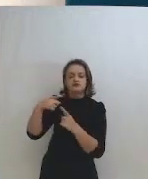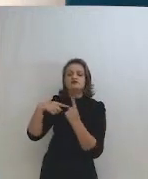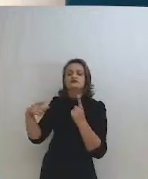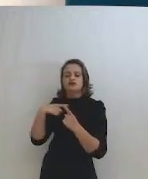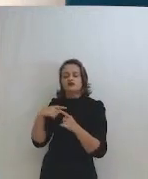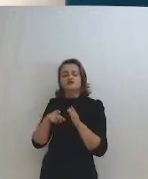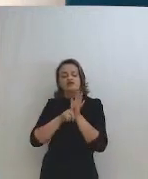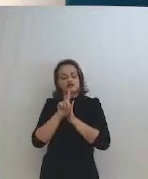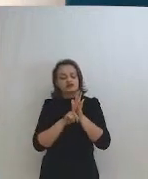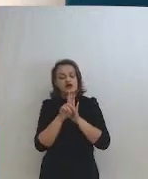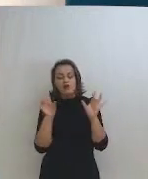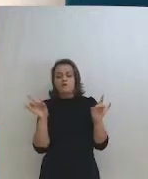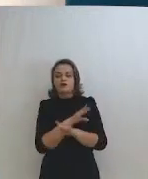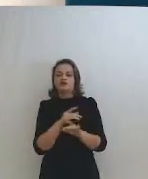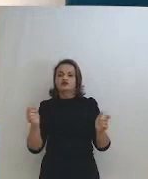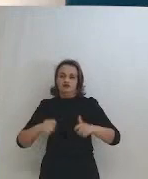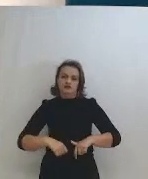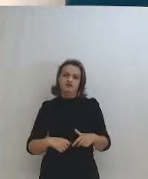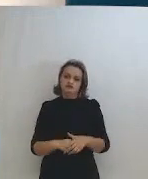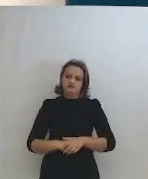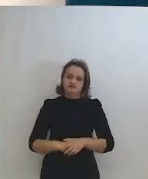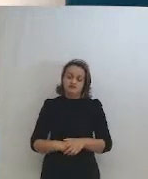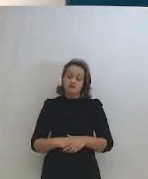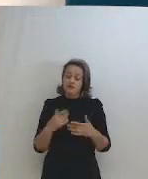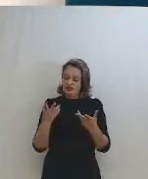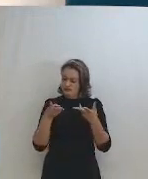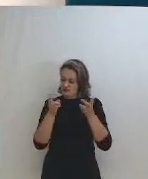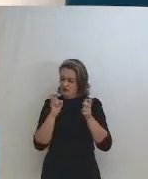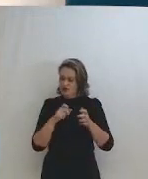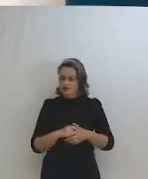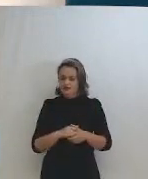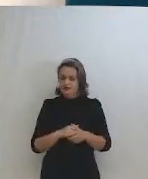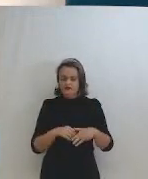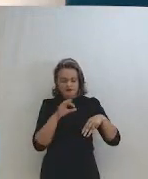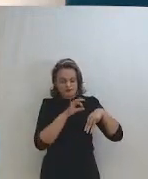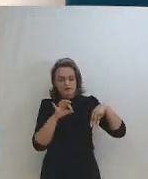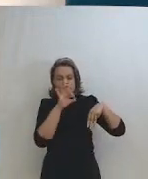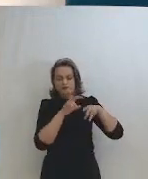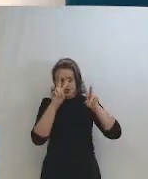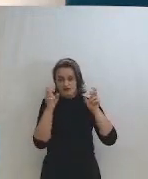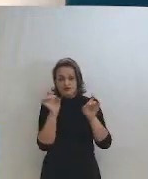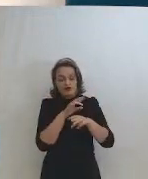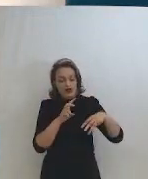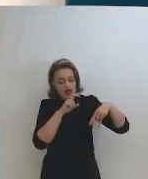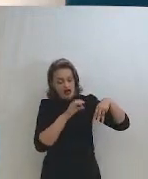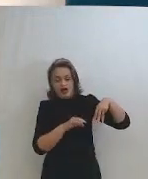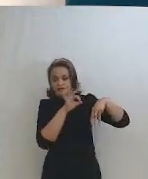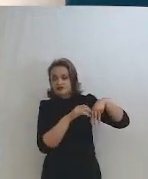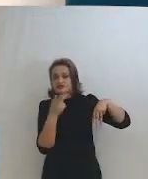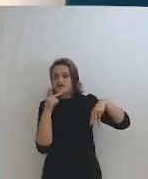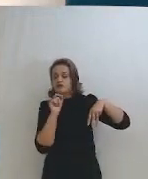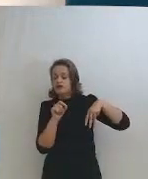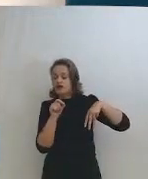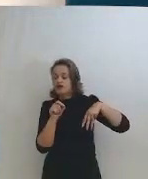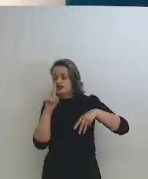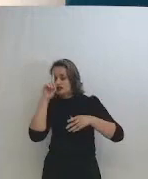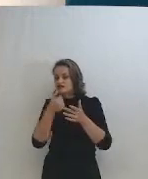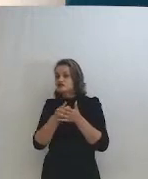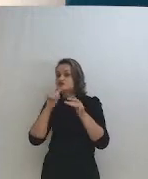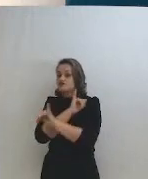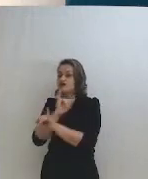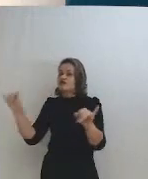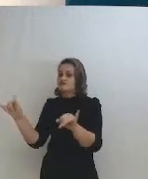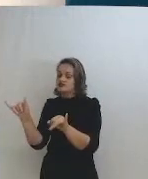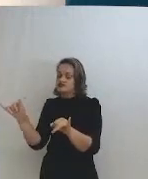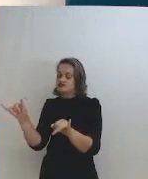Ou seja, percebe-se que a magistrada se refere à decisão de pronúncia, como decisão revisora da prisão